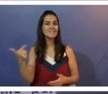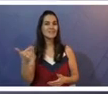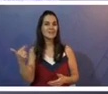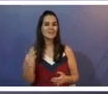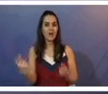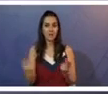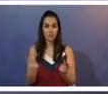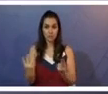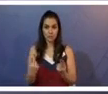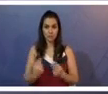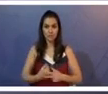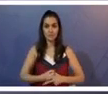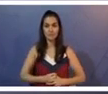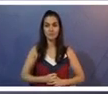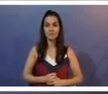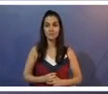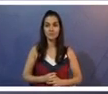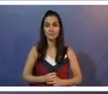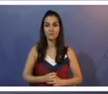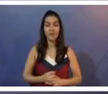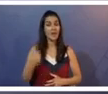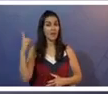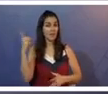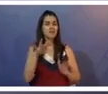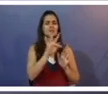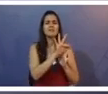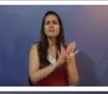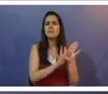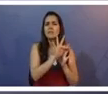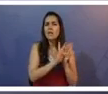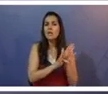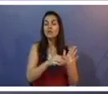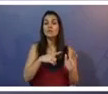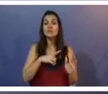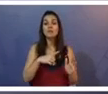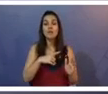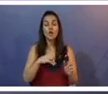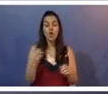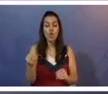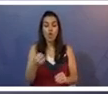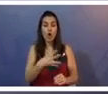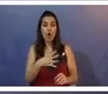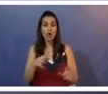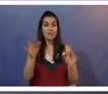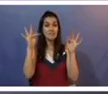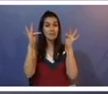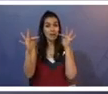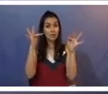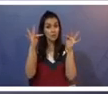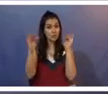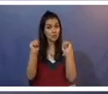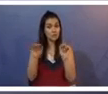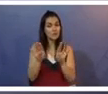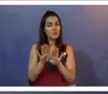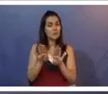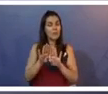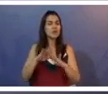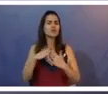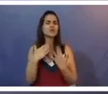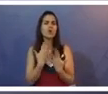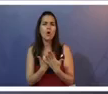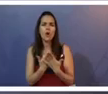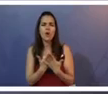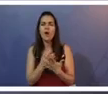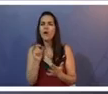os dois. Nesse texto, a relação entre as novas tecnologias e a escola é uma questão,